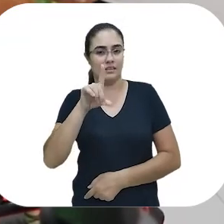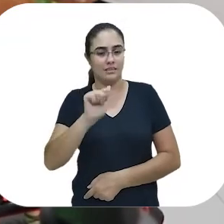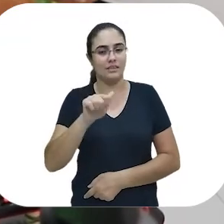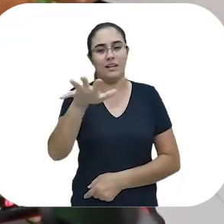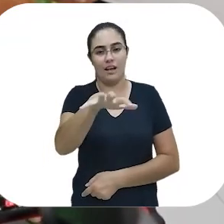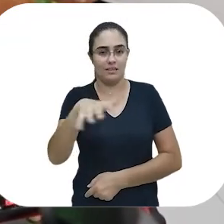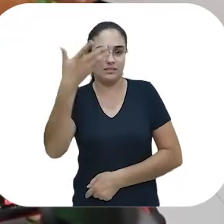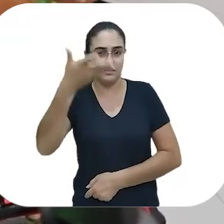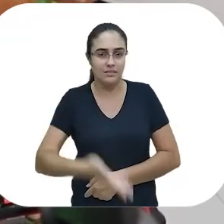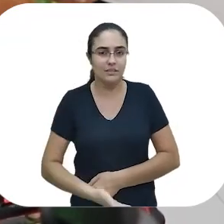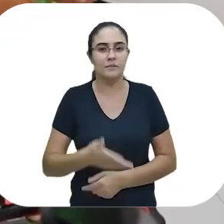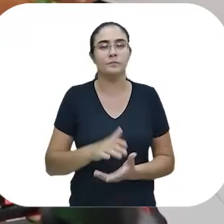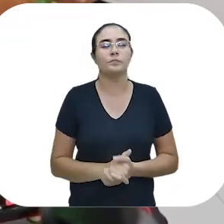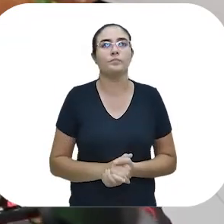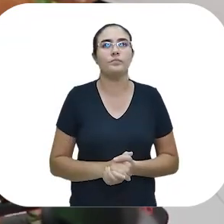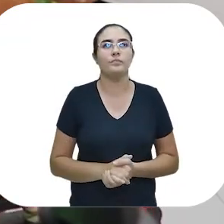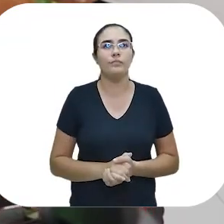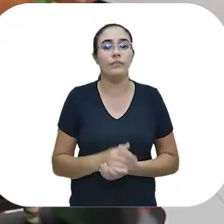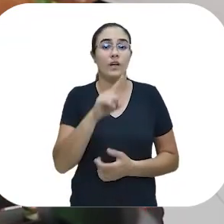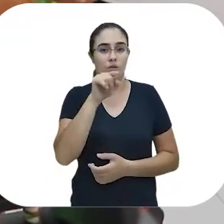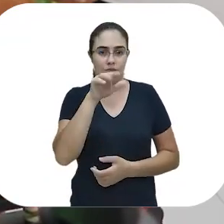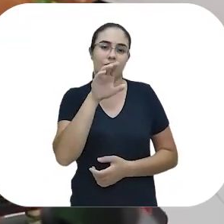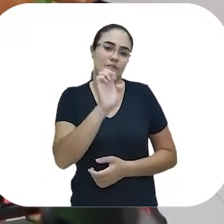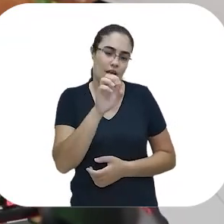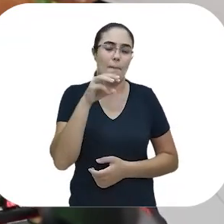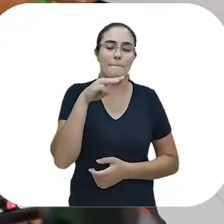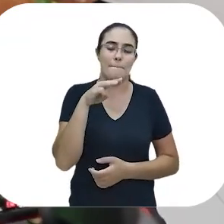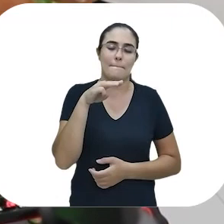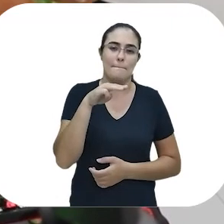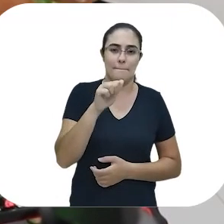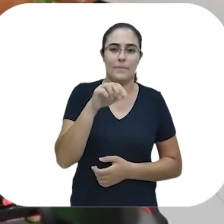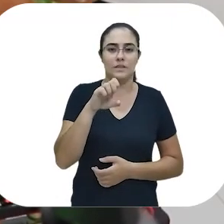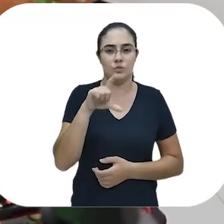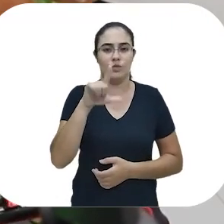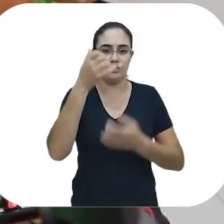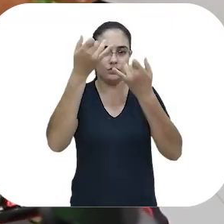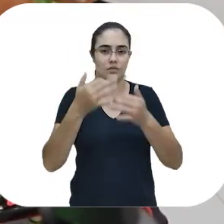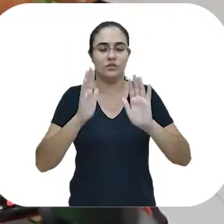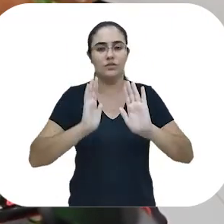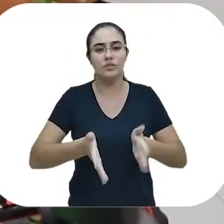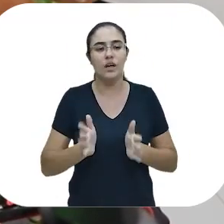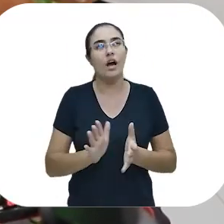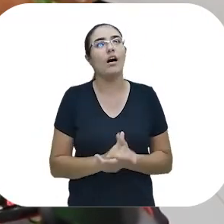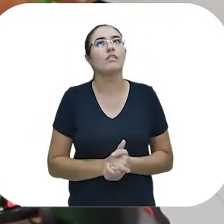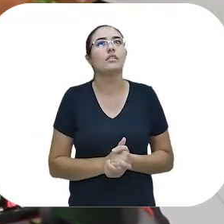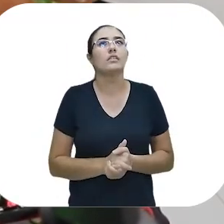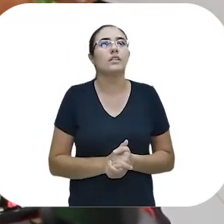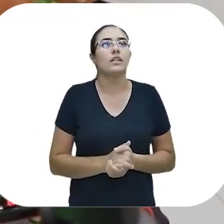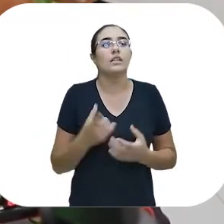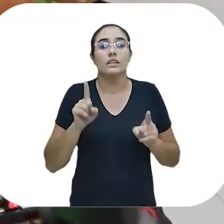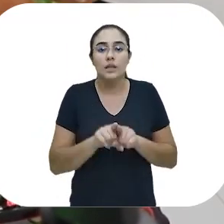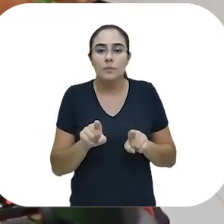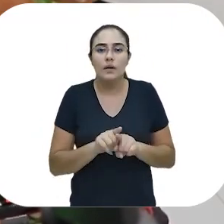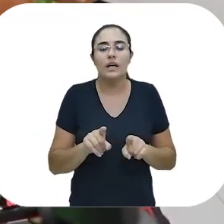de cantores como Zé Manuel, que eu já falei, né, a